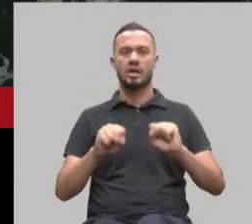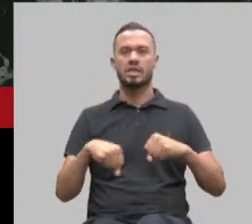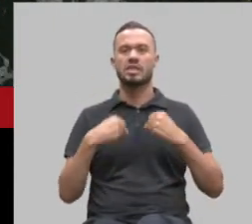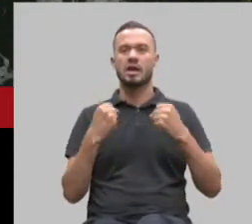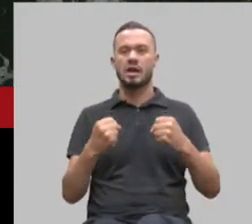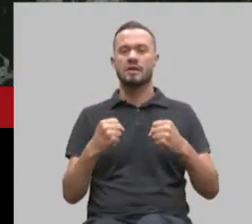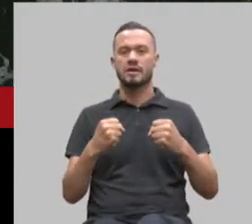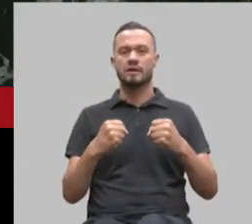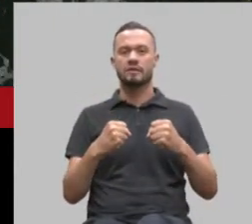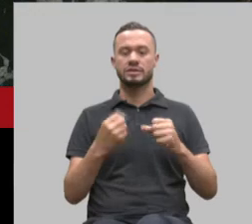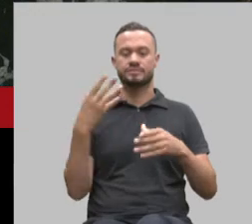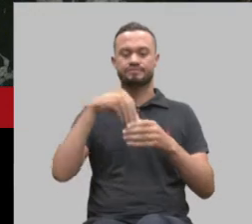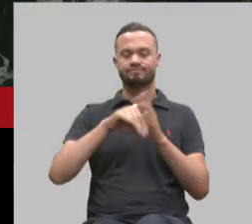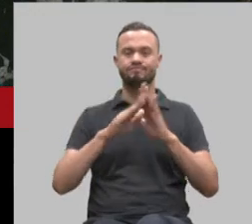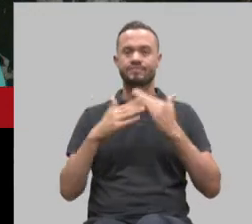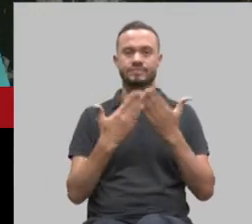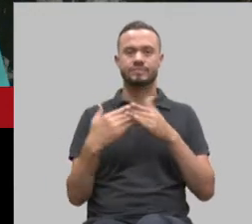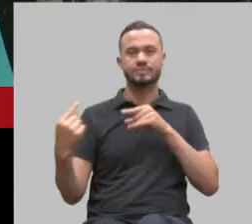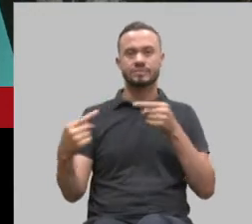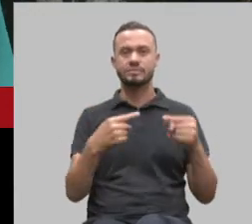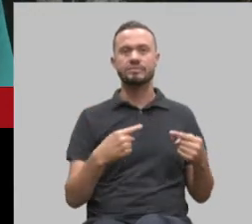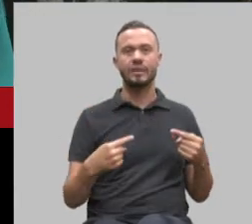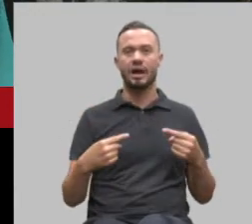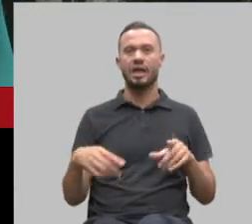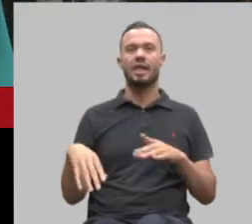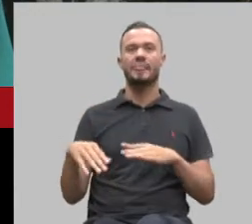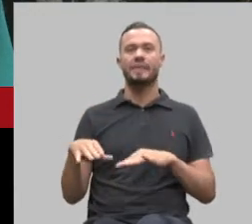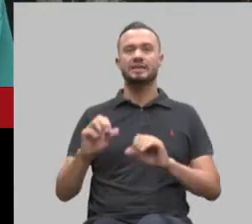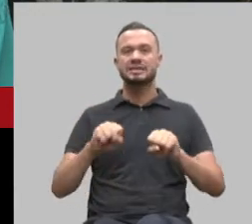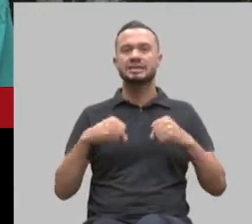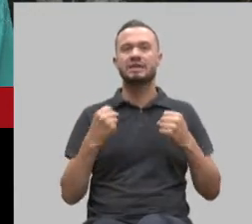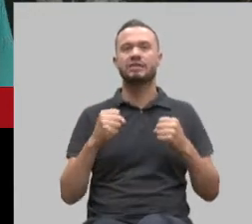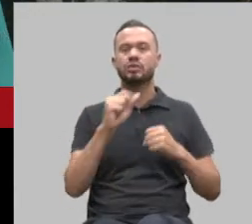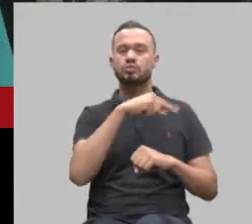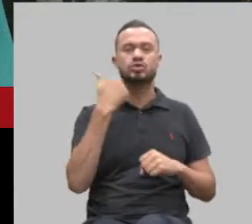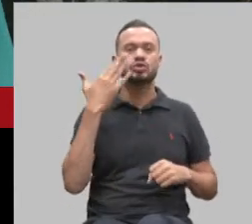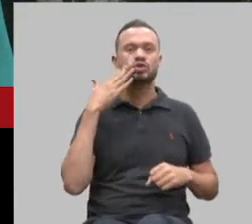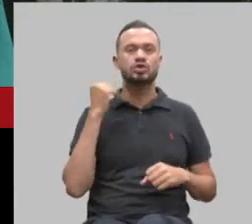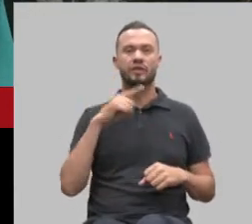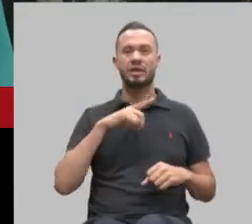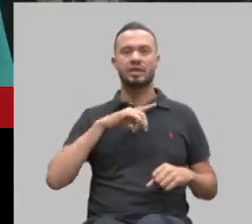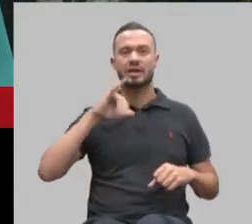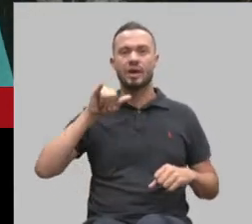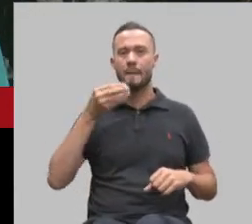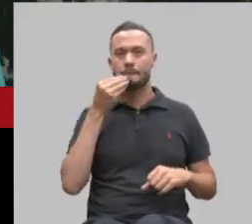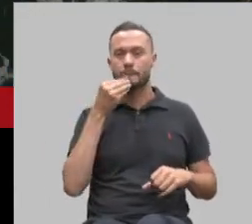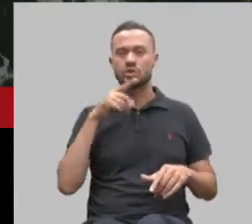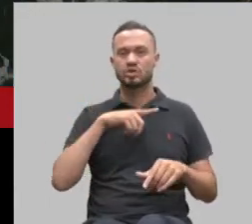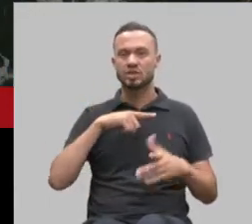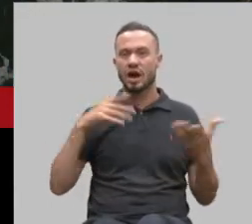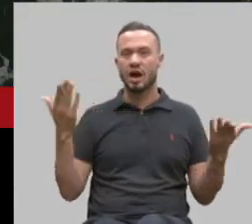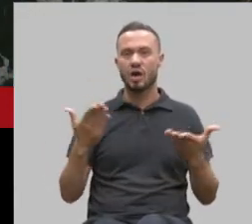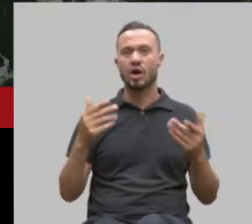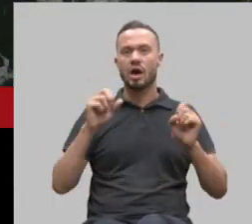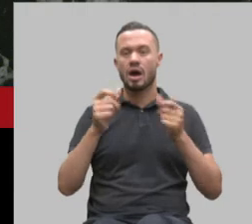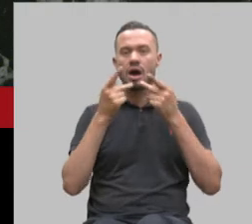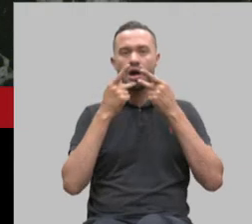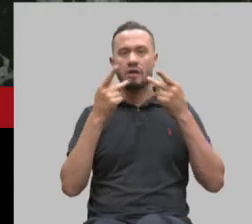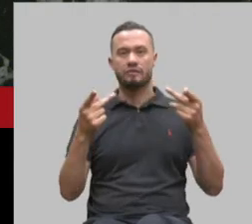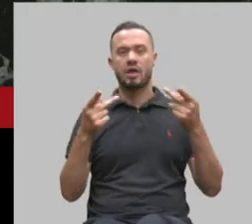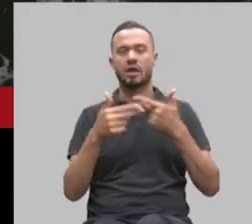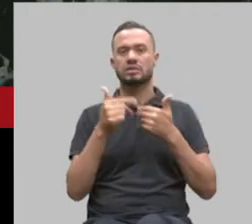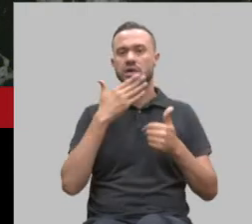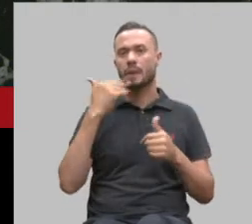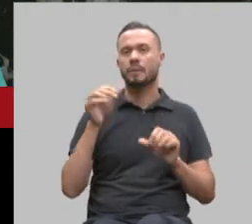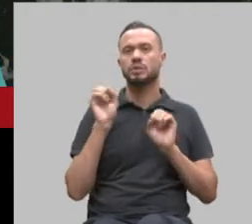nossas escolas e defender o grêmio estudantil é defender que mais jovens tenham essa oportunidade que nós temos estamos tendo aqui agora de poder falar sobre melhoria no ensino e de